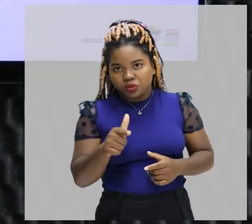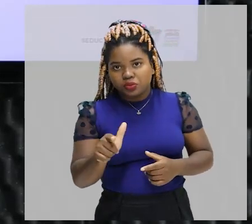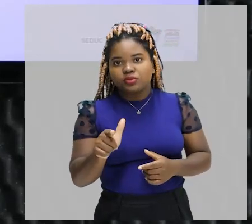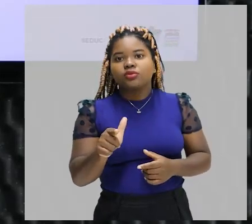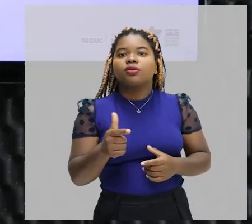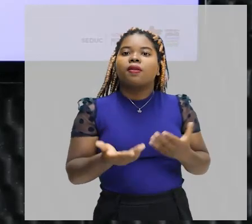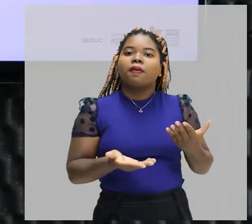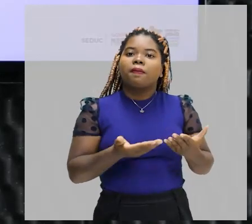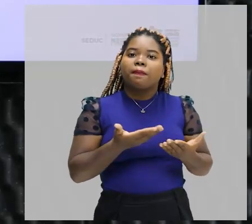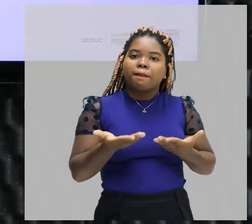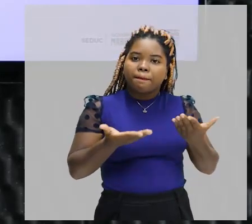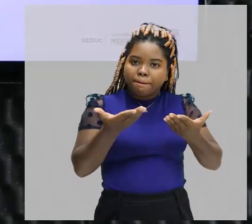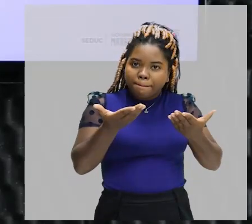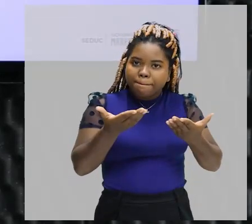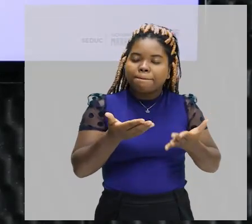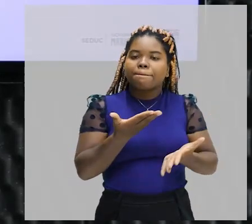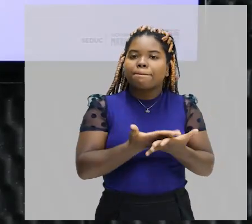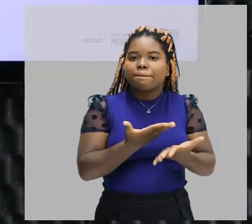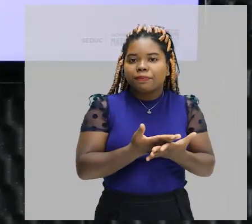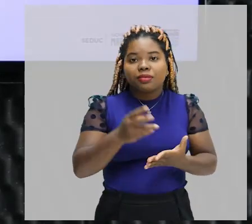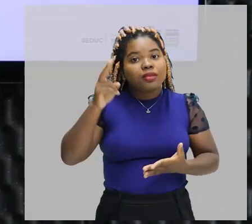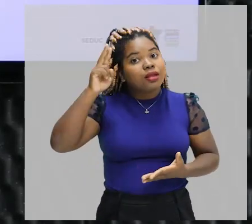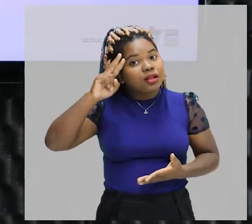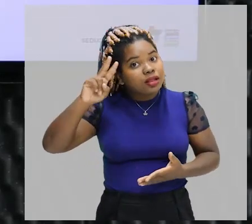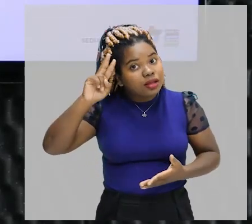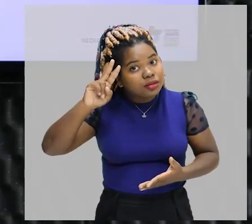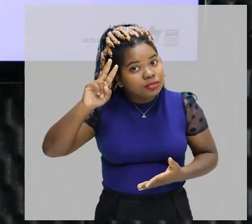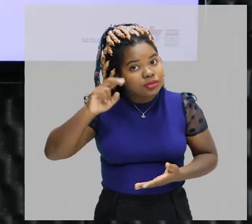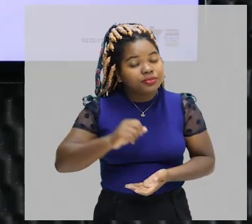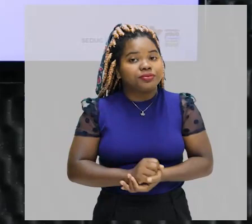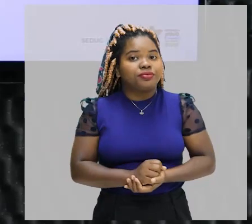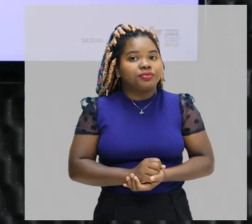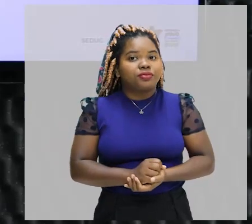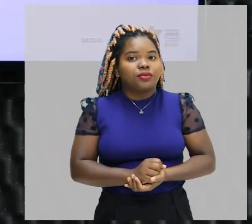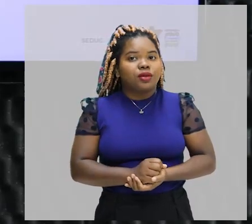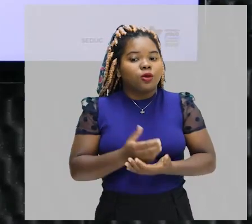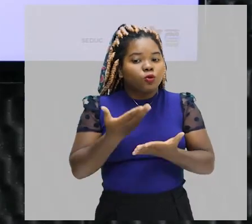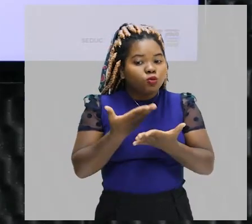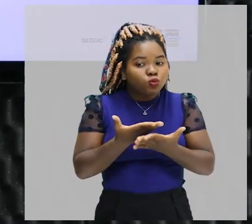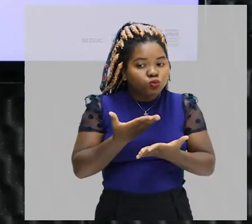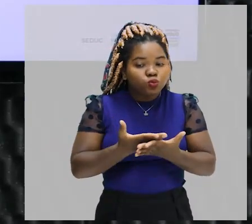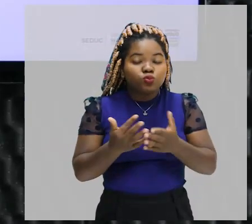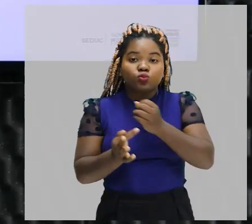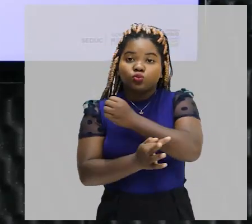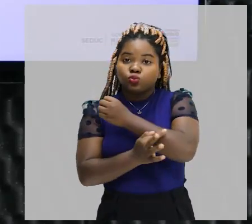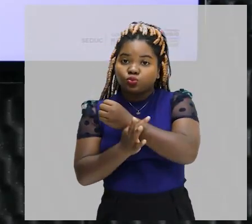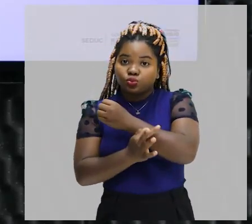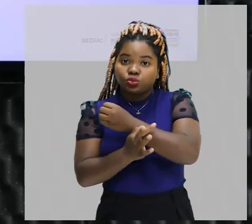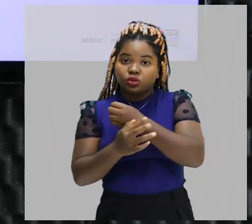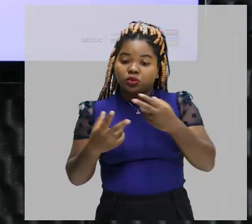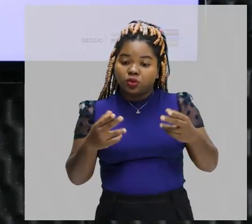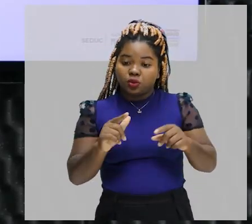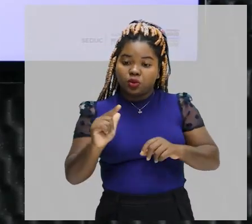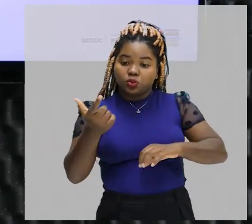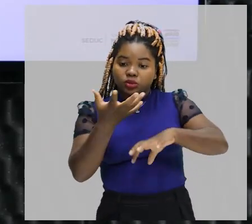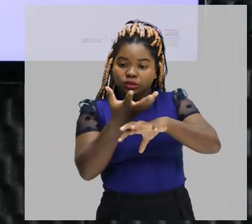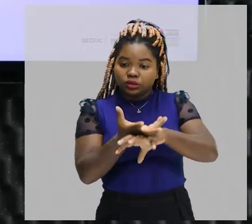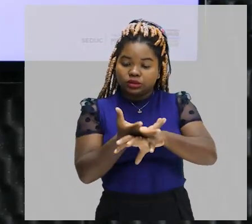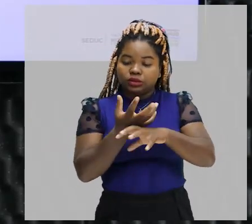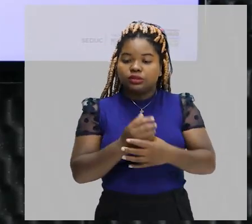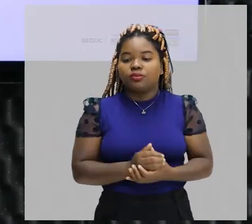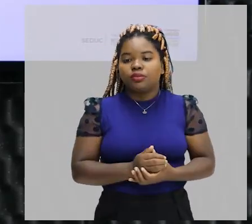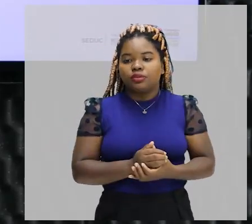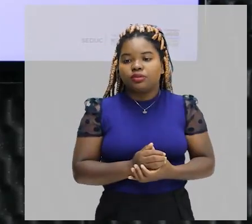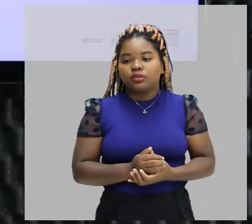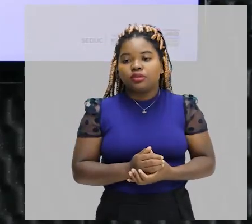certo? Lembre-se, o estudo da física, assim como das demais disciplinas, certo? É como se fosse uma